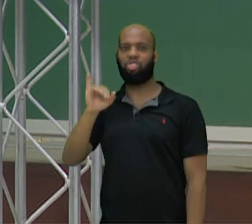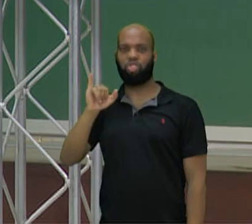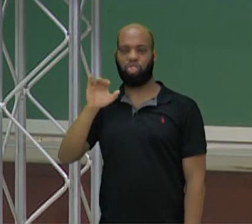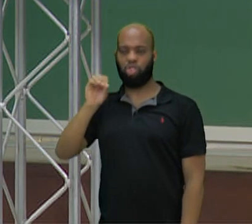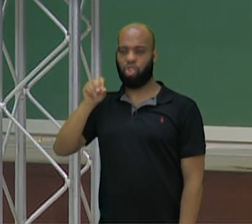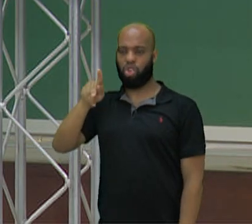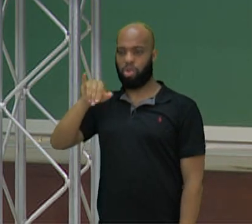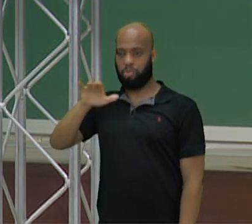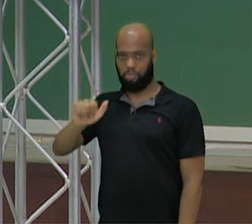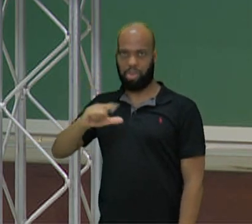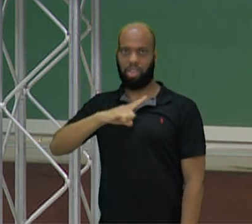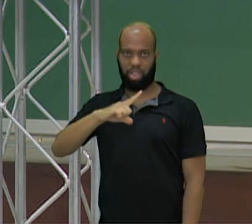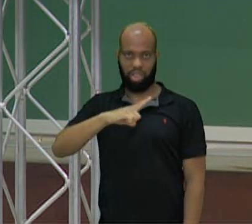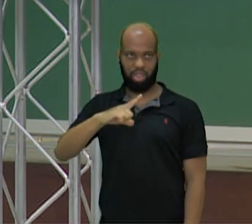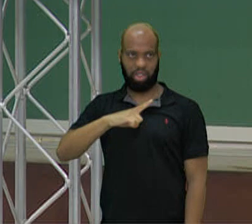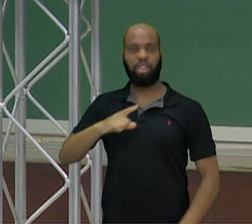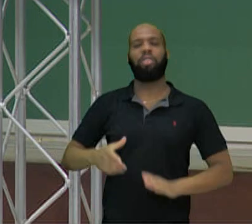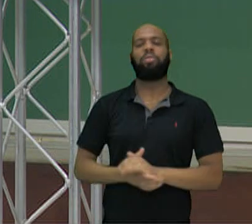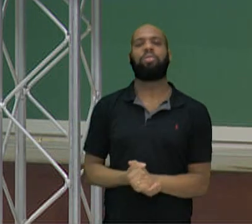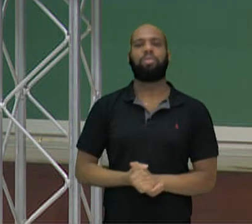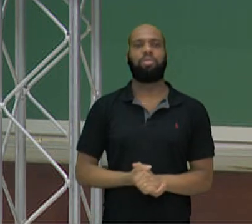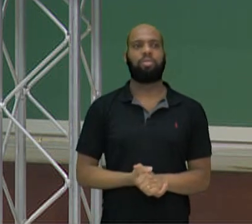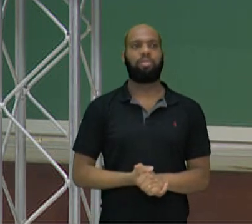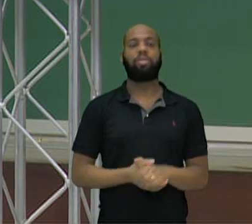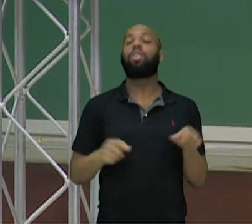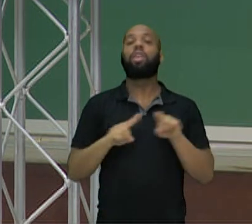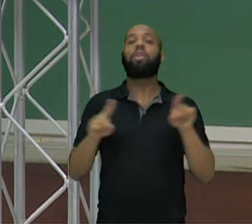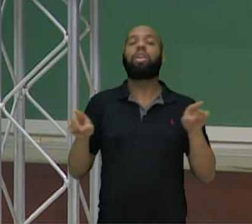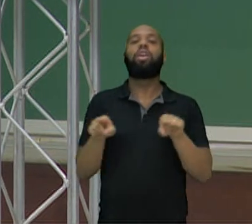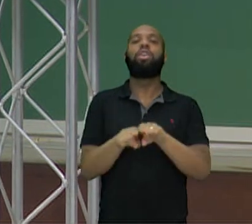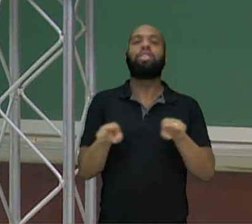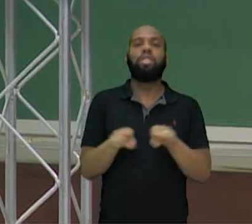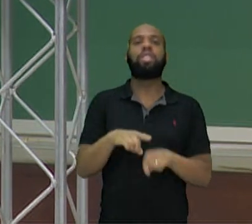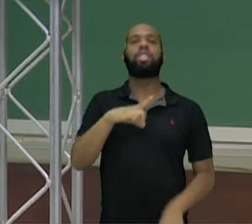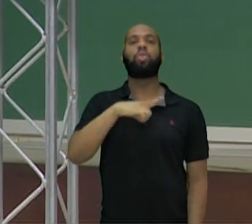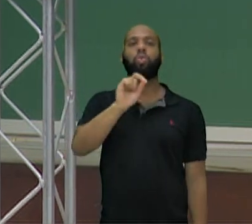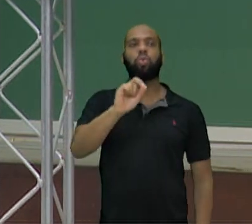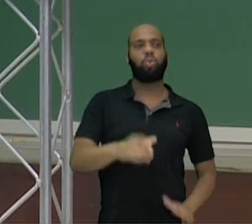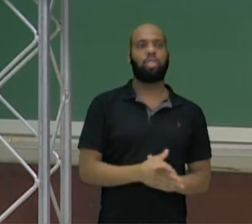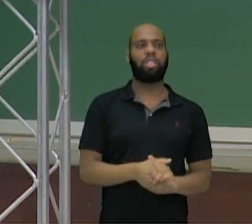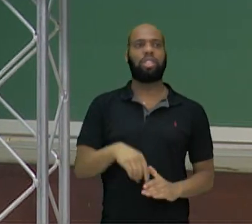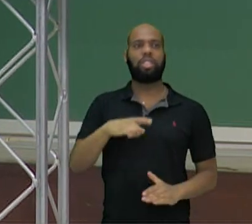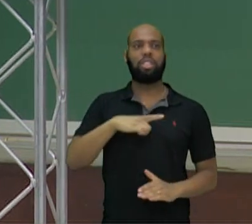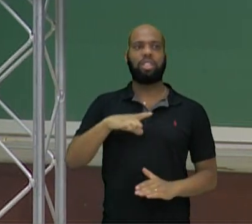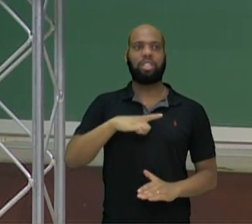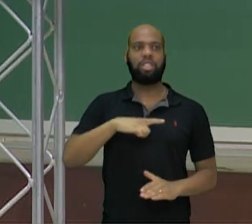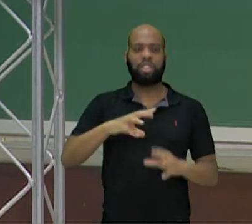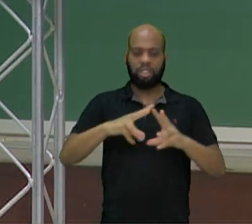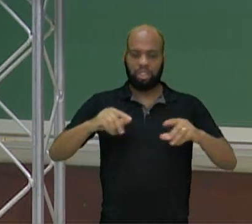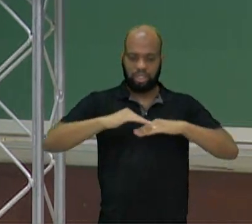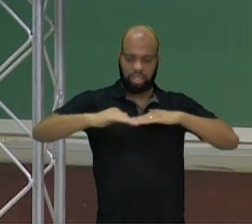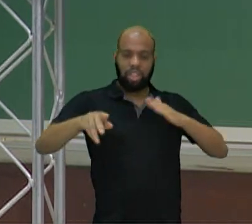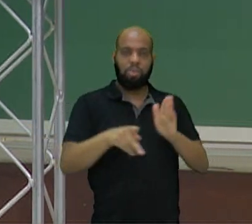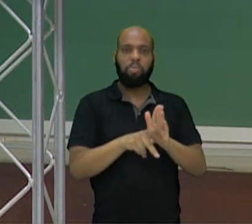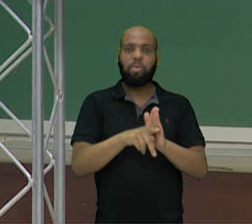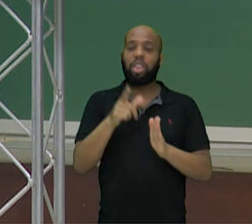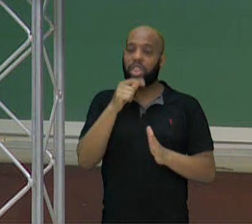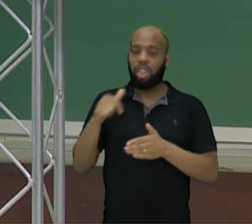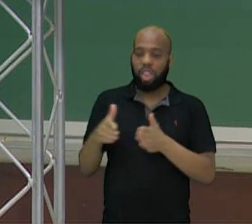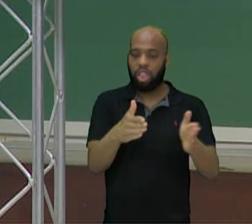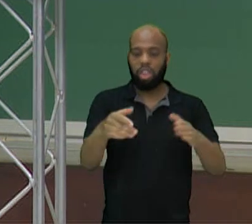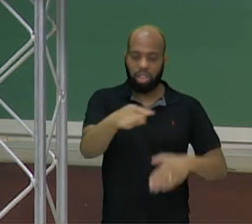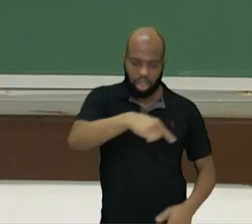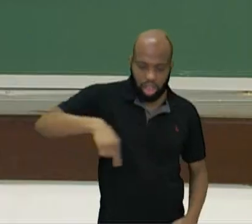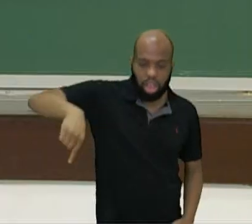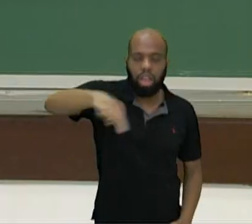essa região aqui, assim, o Kilimanjaro, né? Mas também você tem lá os planaltos dos Grandes Lagos e